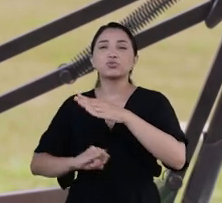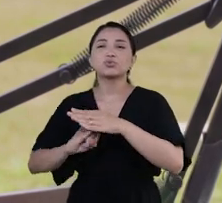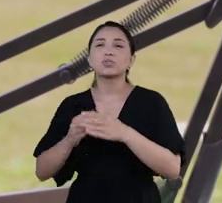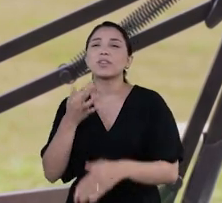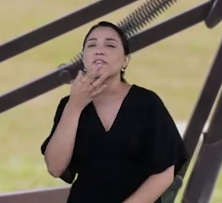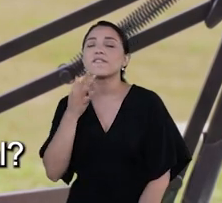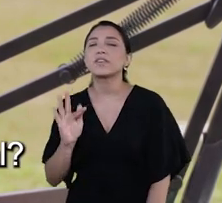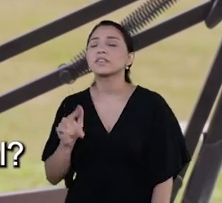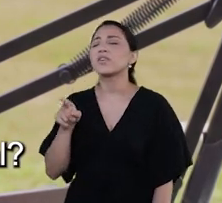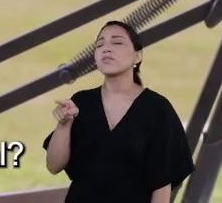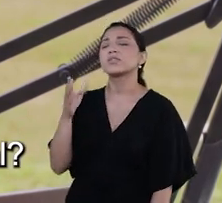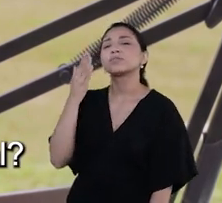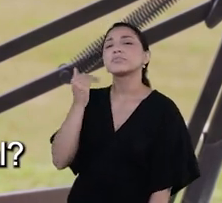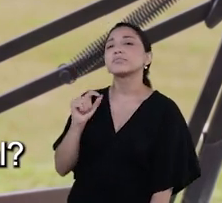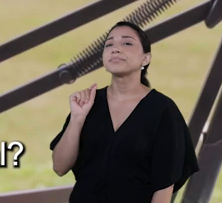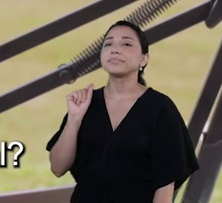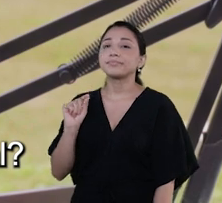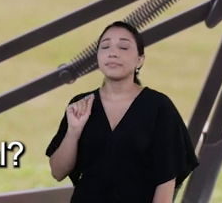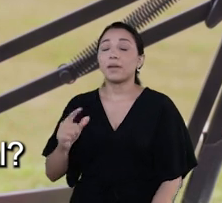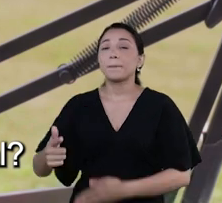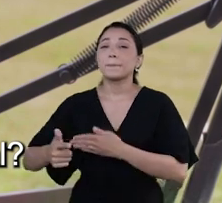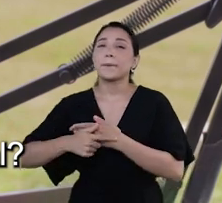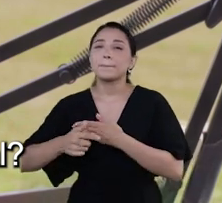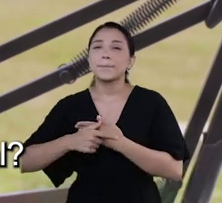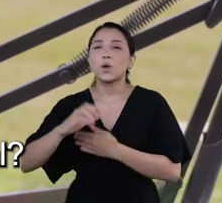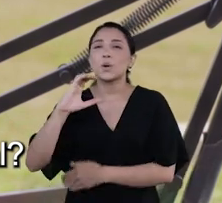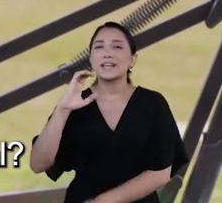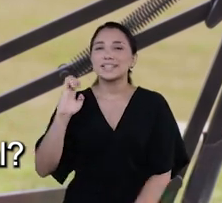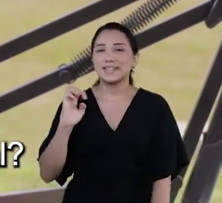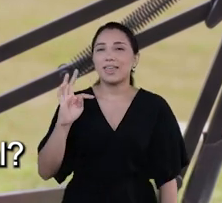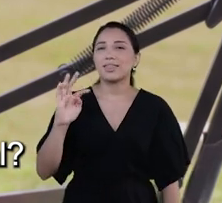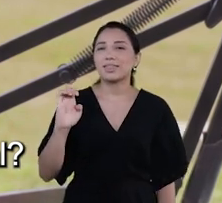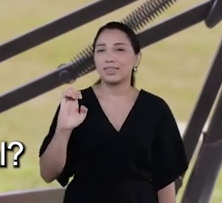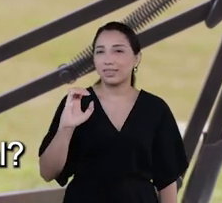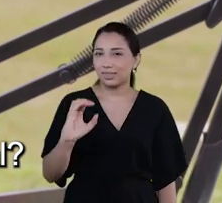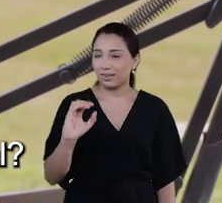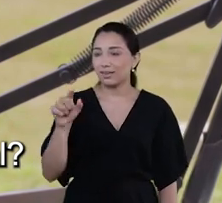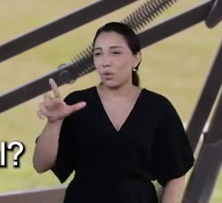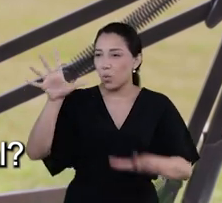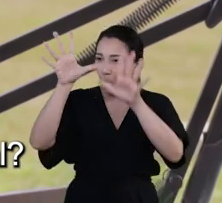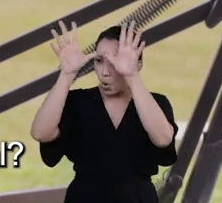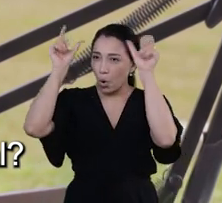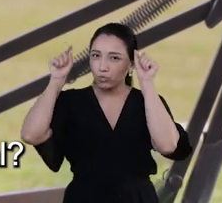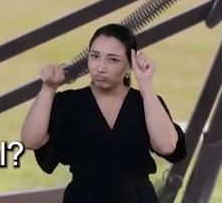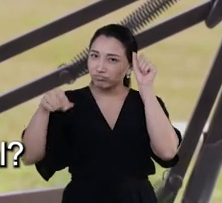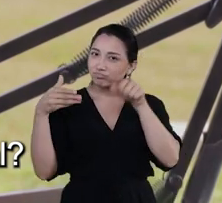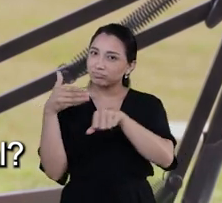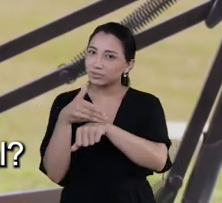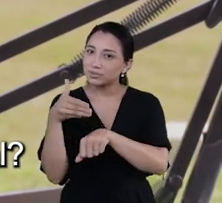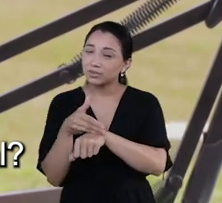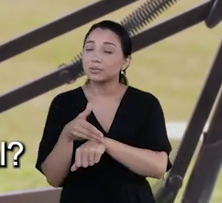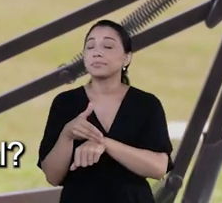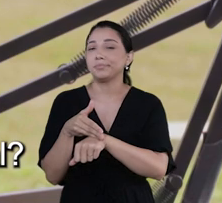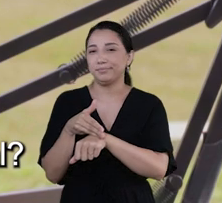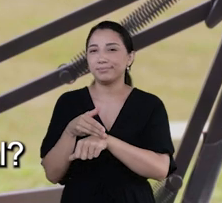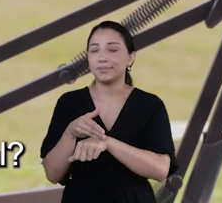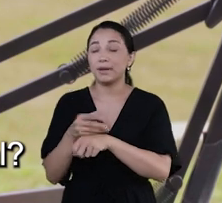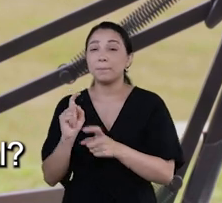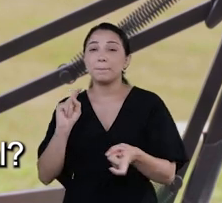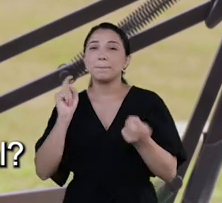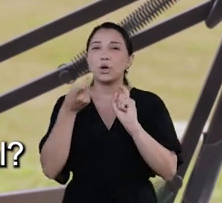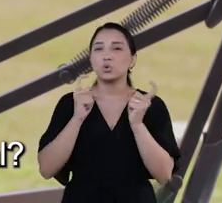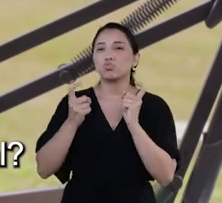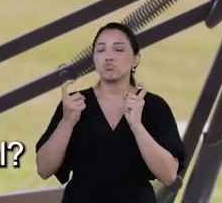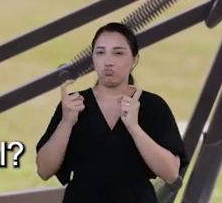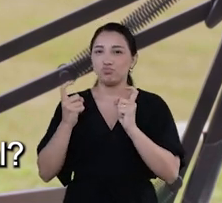papel do ctec que é esse conselho do qual você faz parte eh para se discutir esse tipo